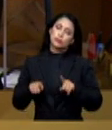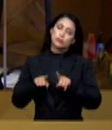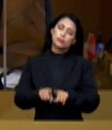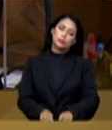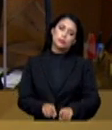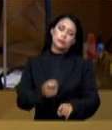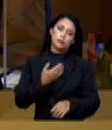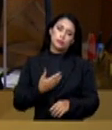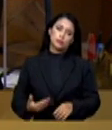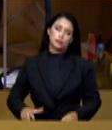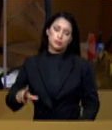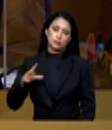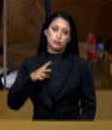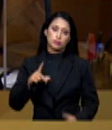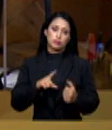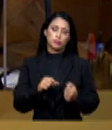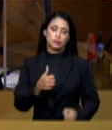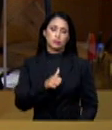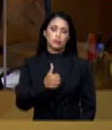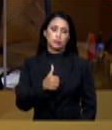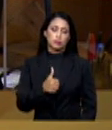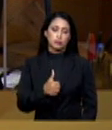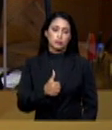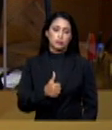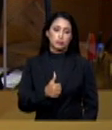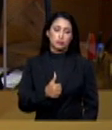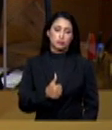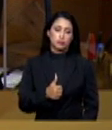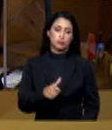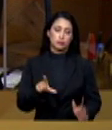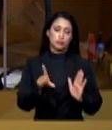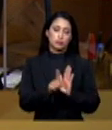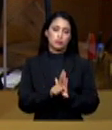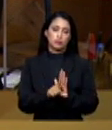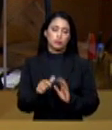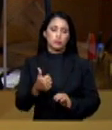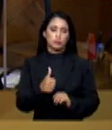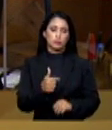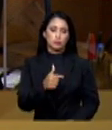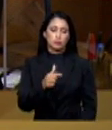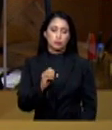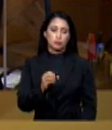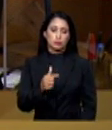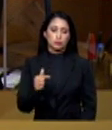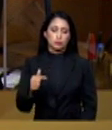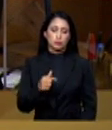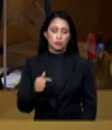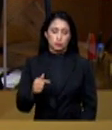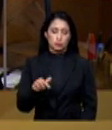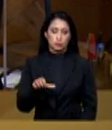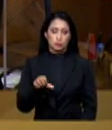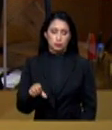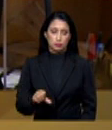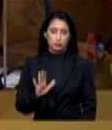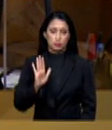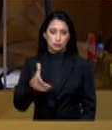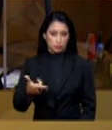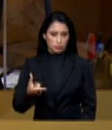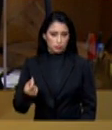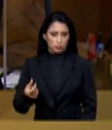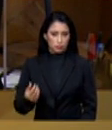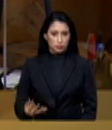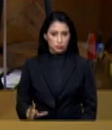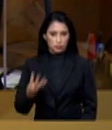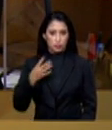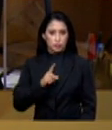nos termos do artigo 11 da Lei 11 da lei 11079 de 30 dezembro 2004 e